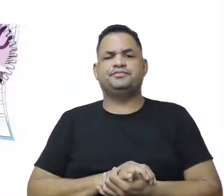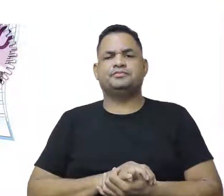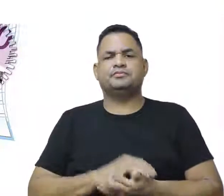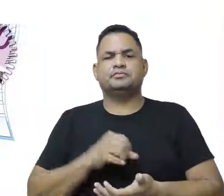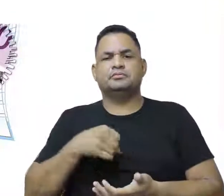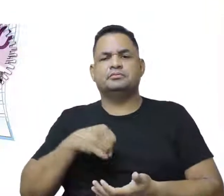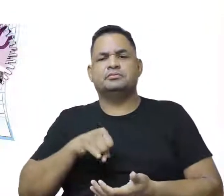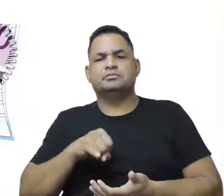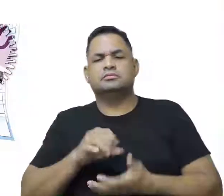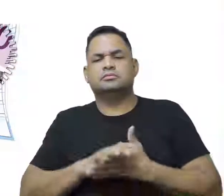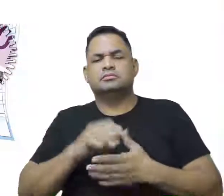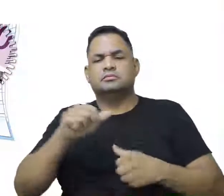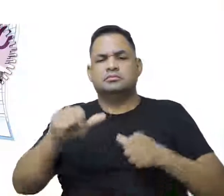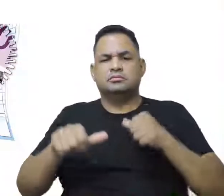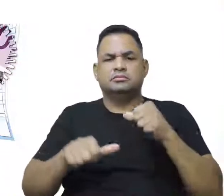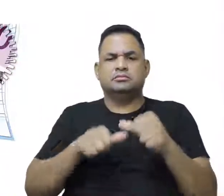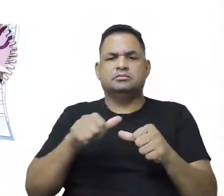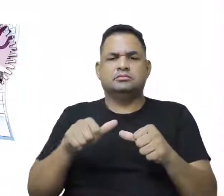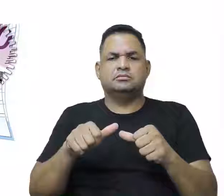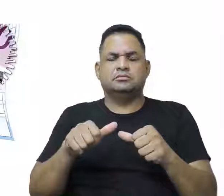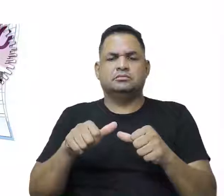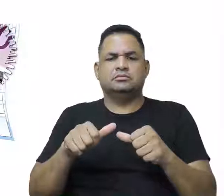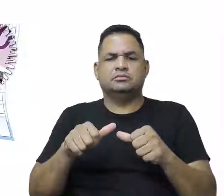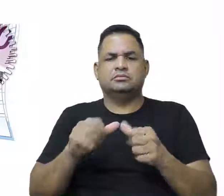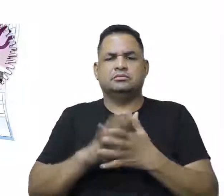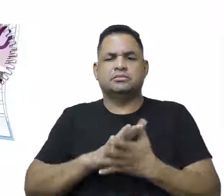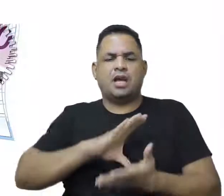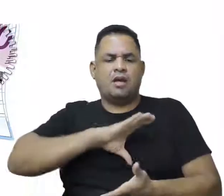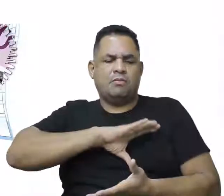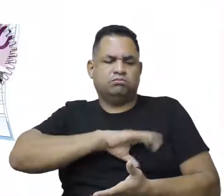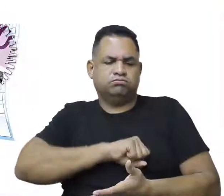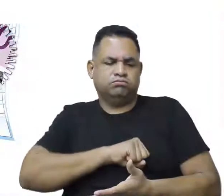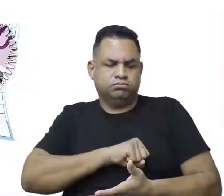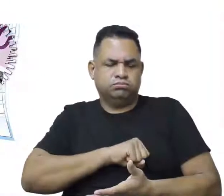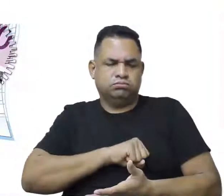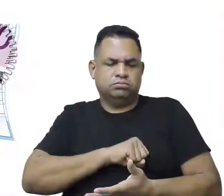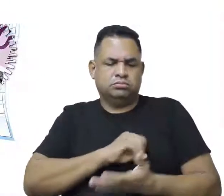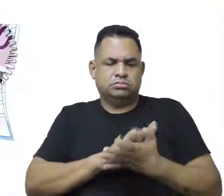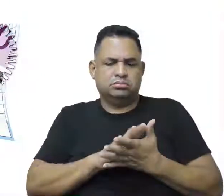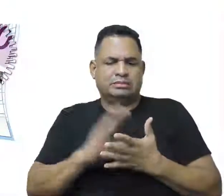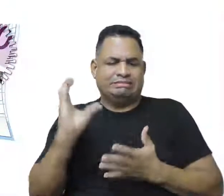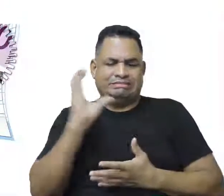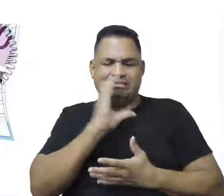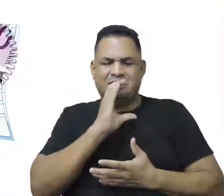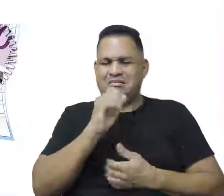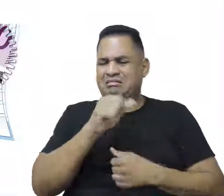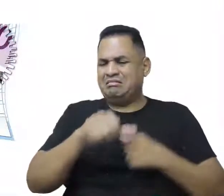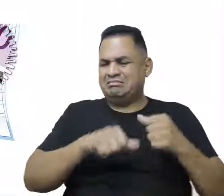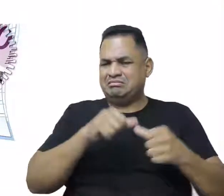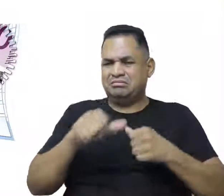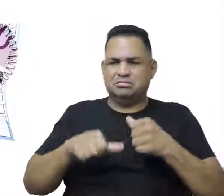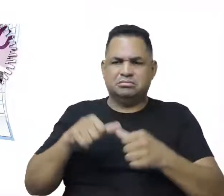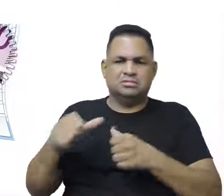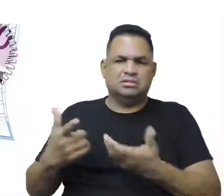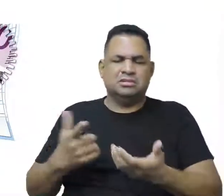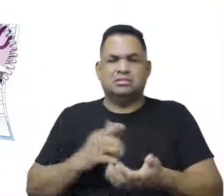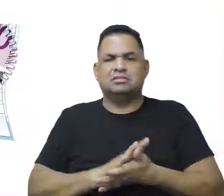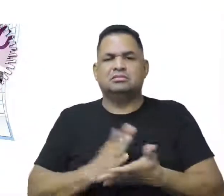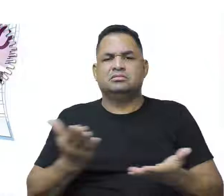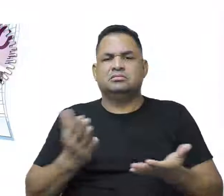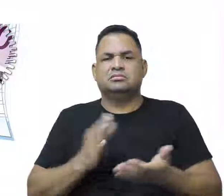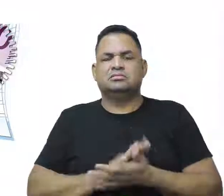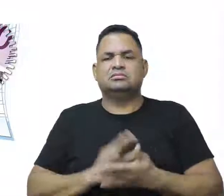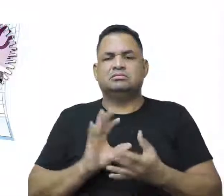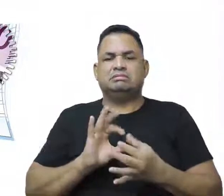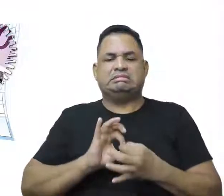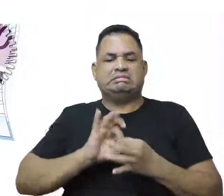Se troca as questões amorosas de uma velocidade, né? O descarte, aquele